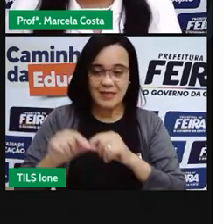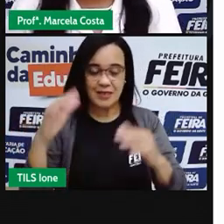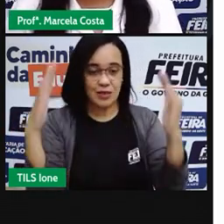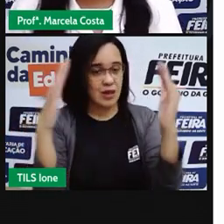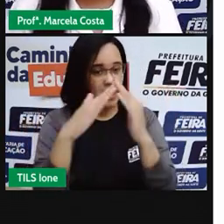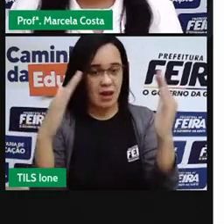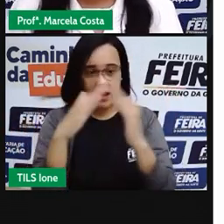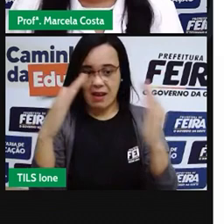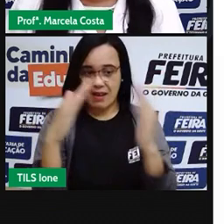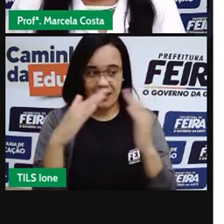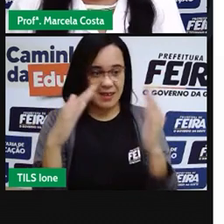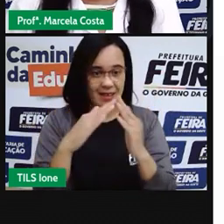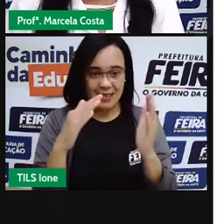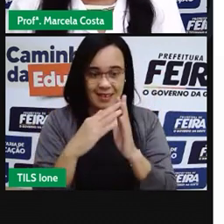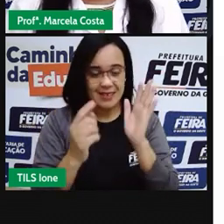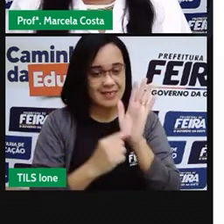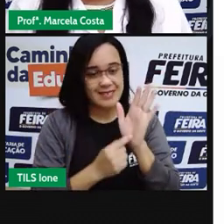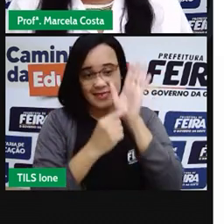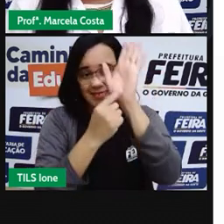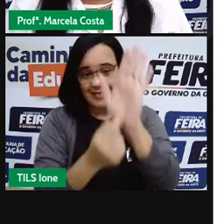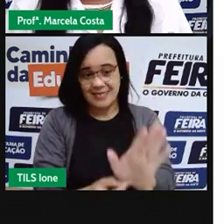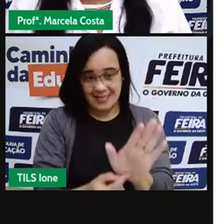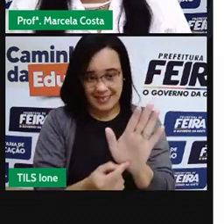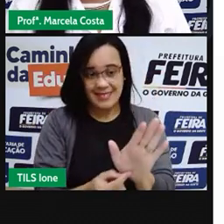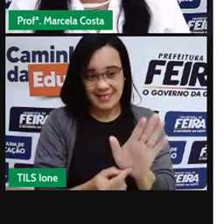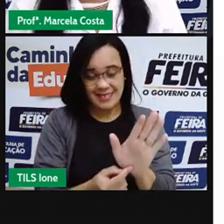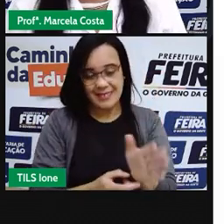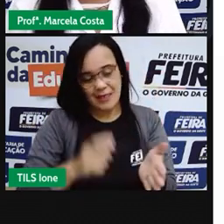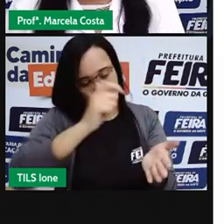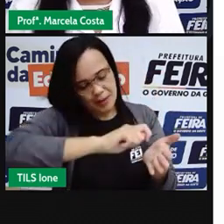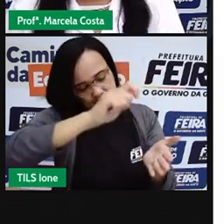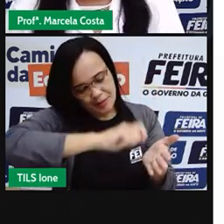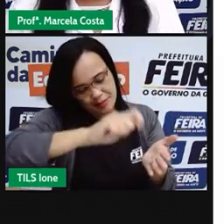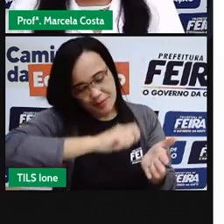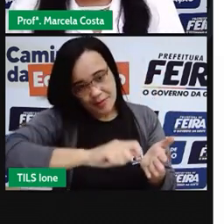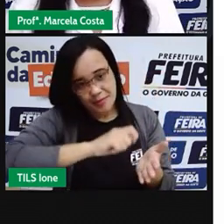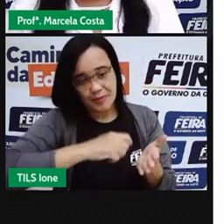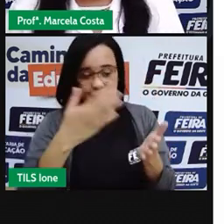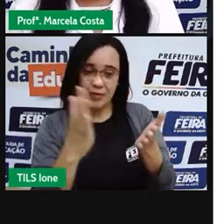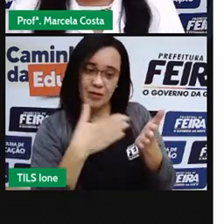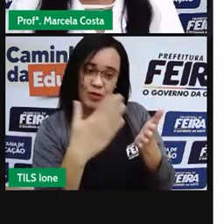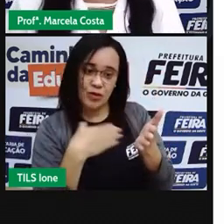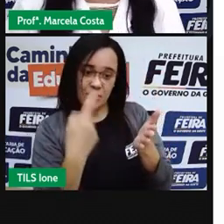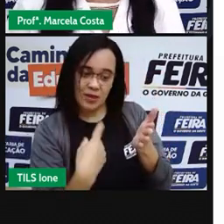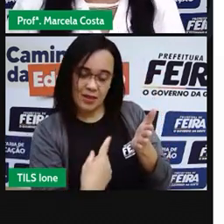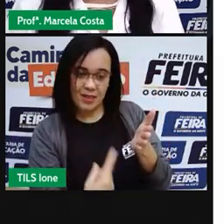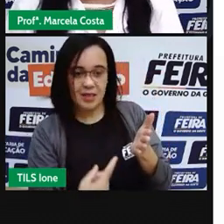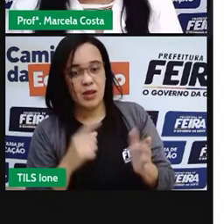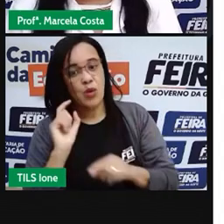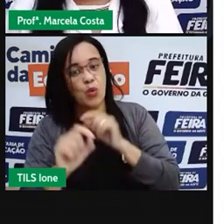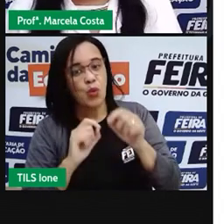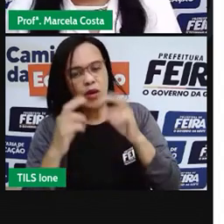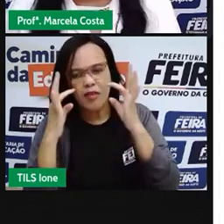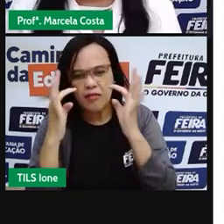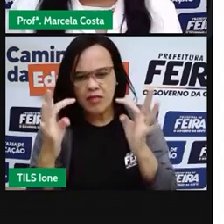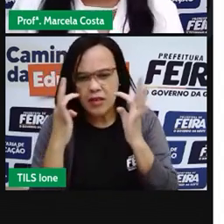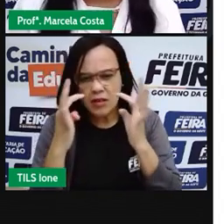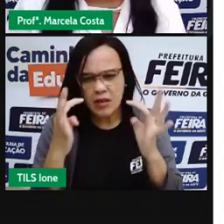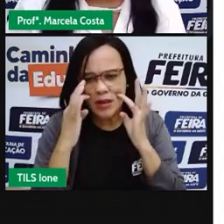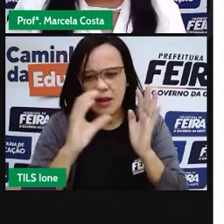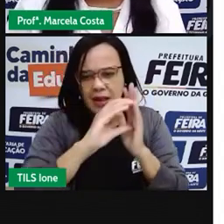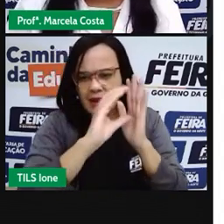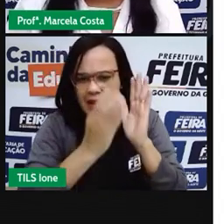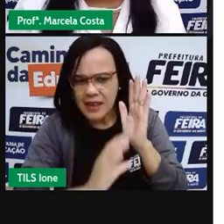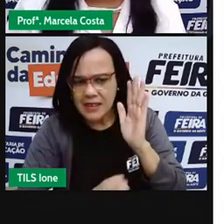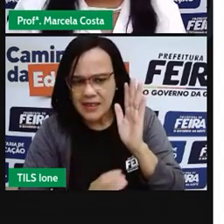casarões que eu mostrei para registrar no caderno as características que você observou. Você vai colocar lá a